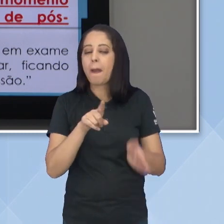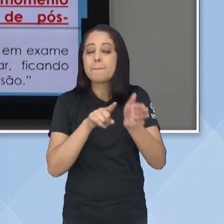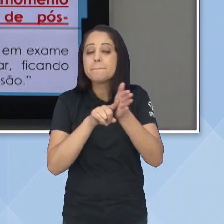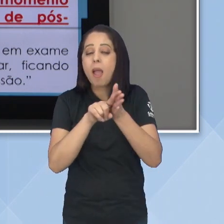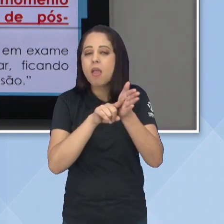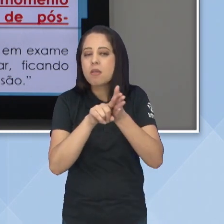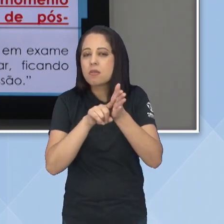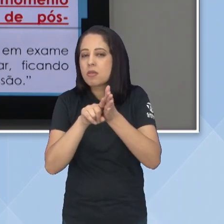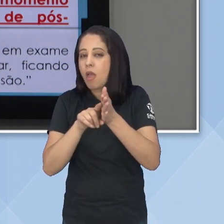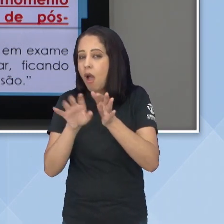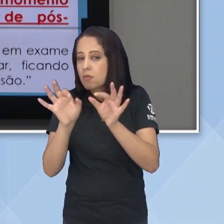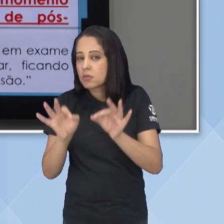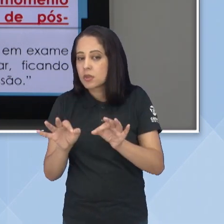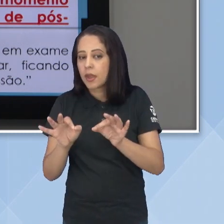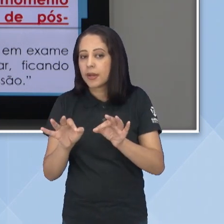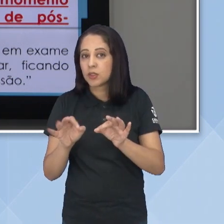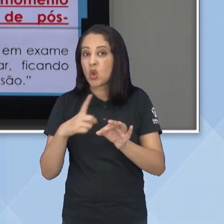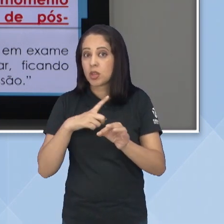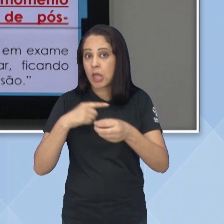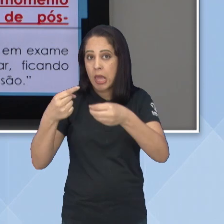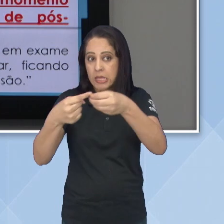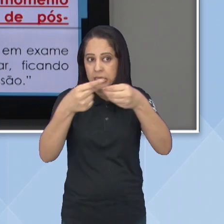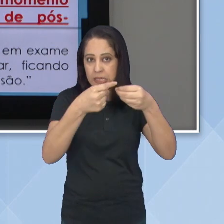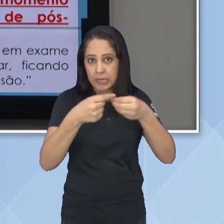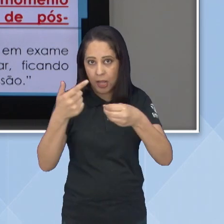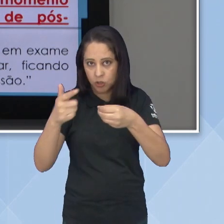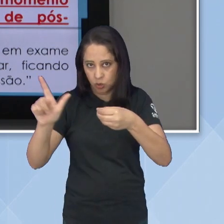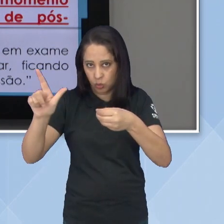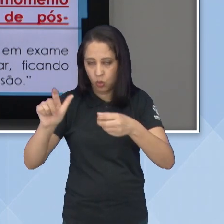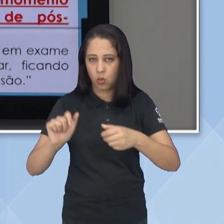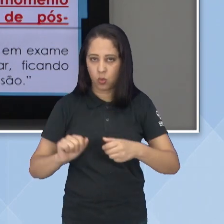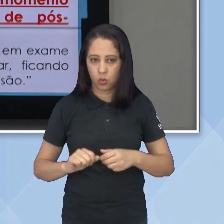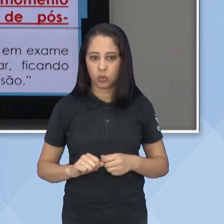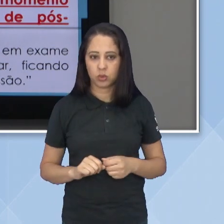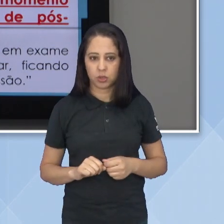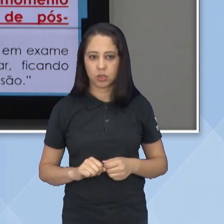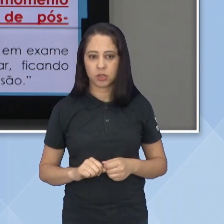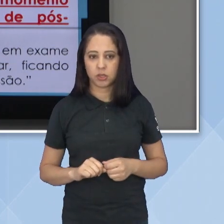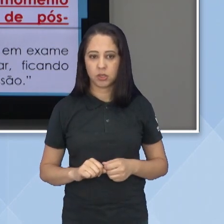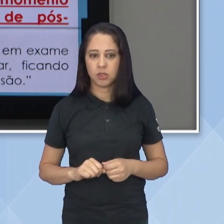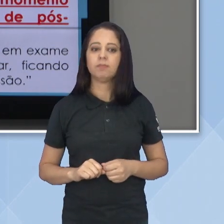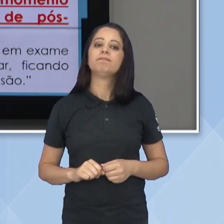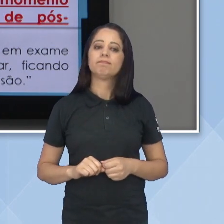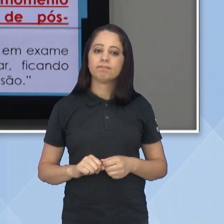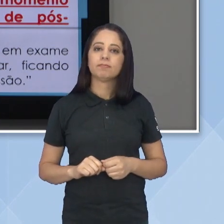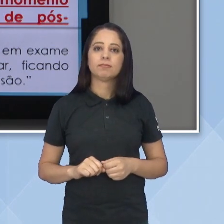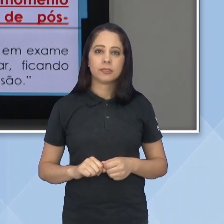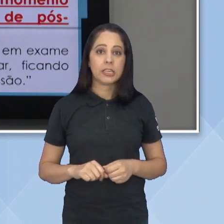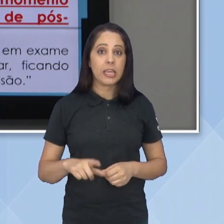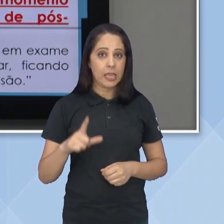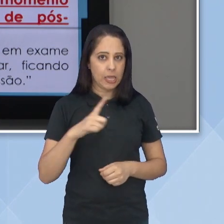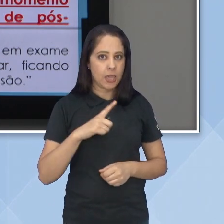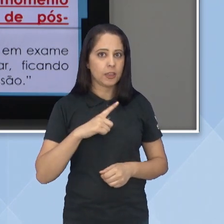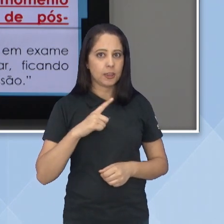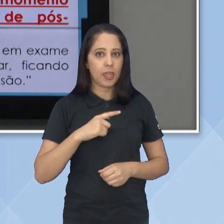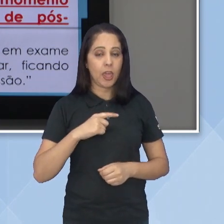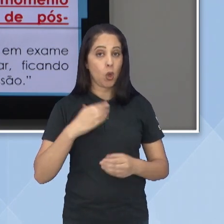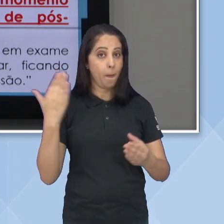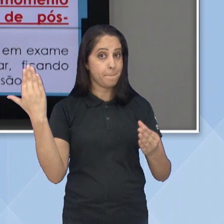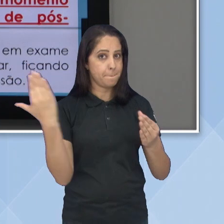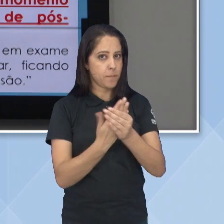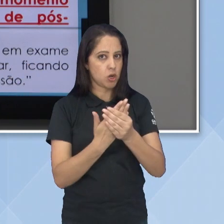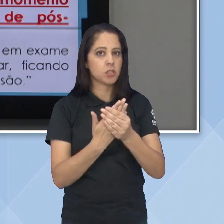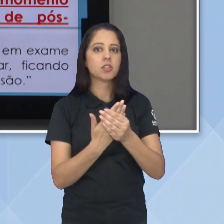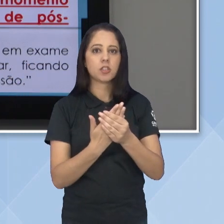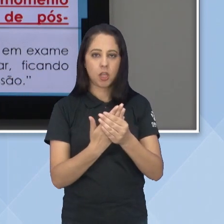cidades, né, que sofreram uma ação direta, uma DIN, uma ação direta de